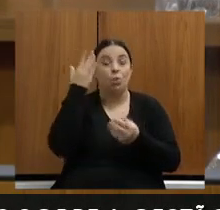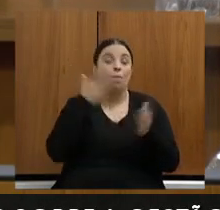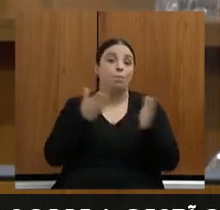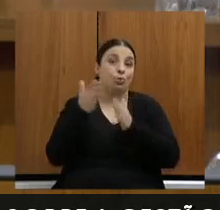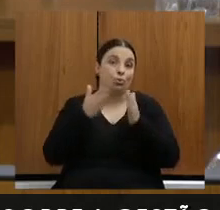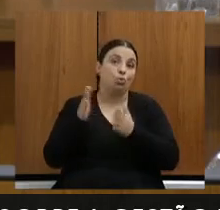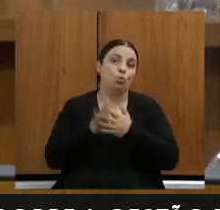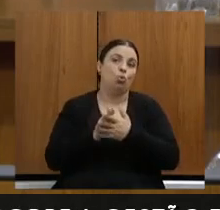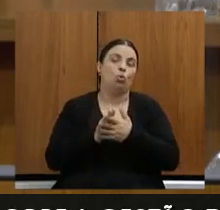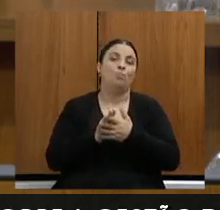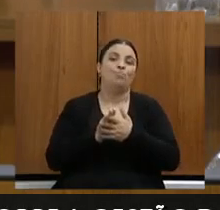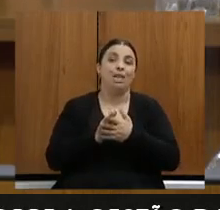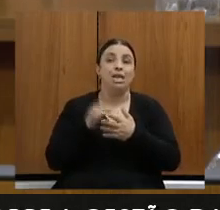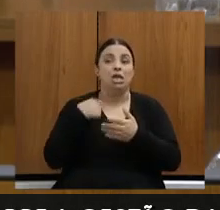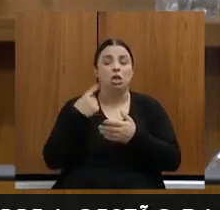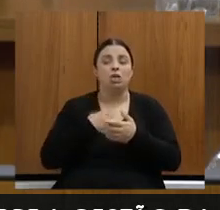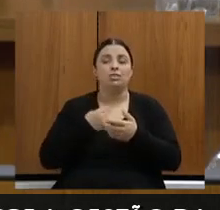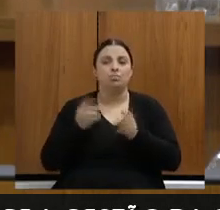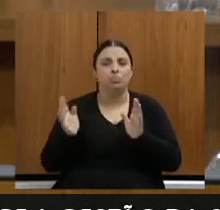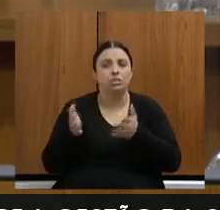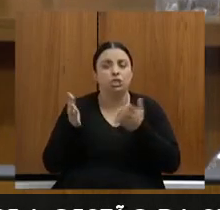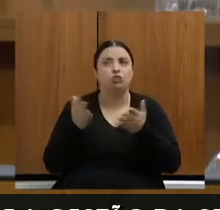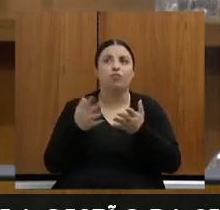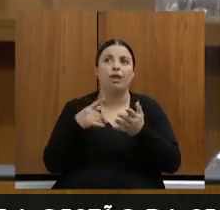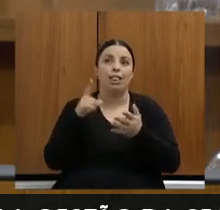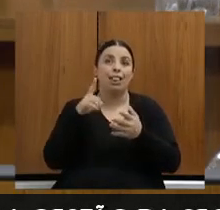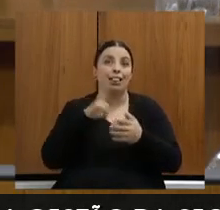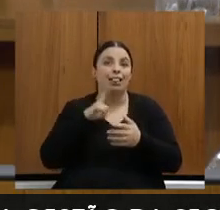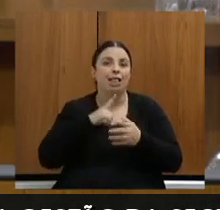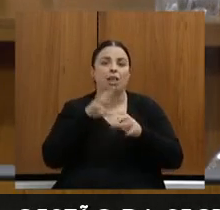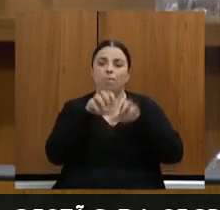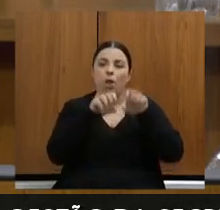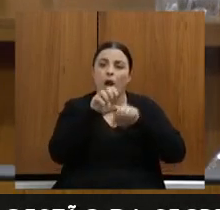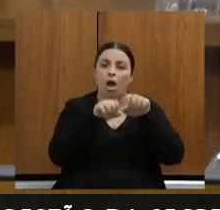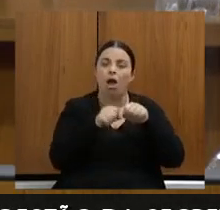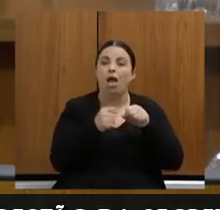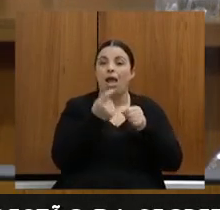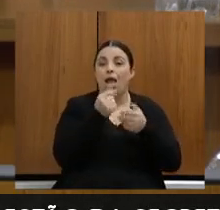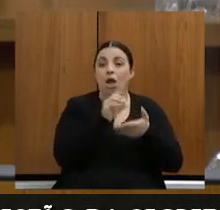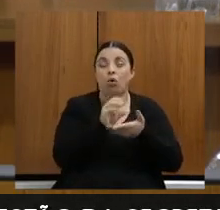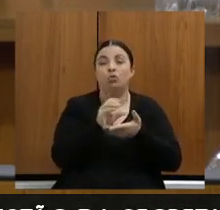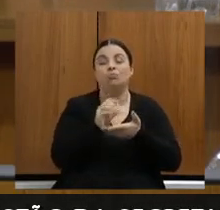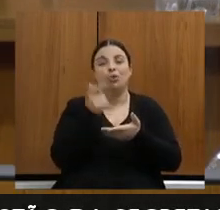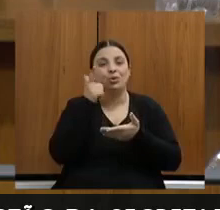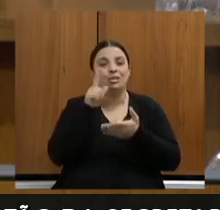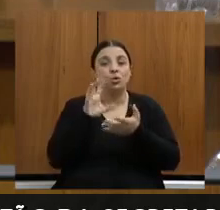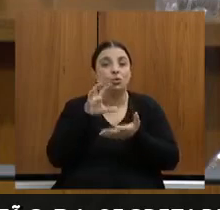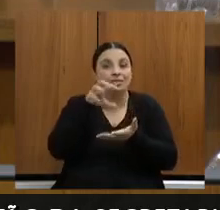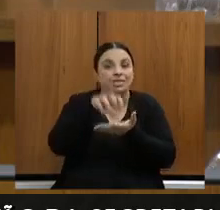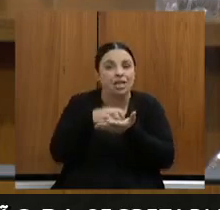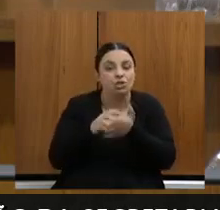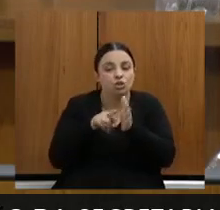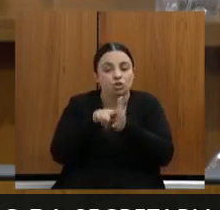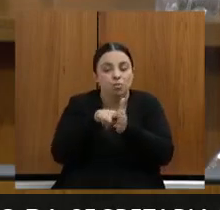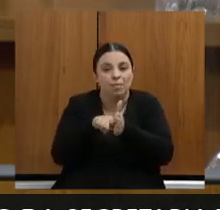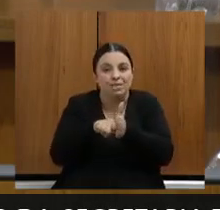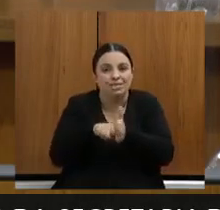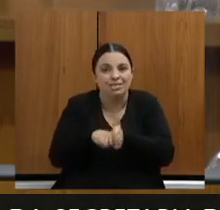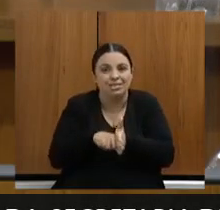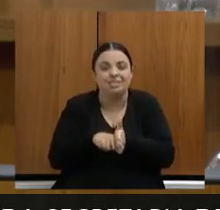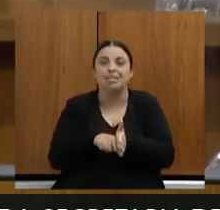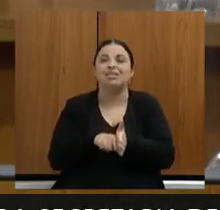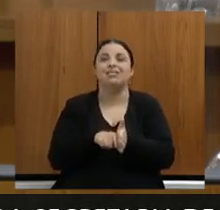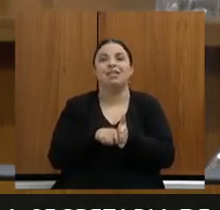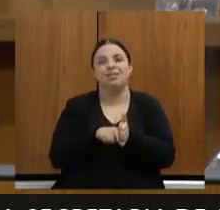Neto amigo e buscando recursos para criação de um centro de pesquisas de apicultura também para que a pesquisa após